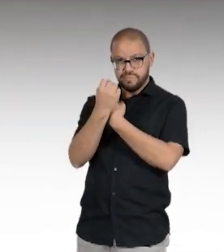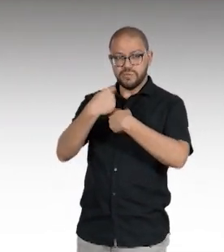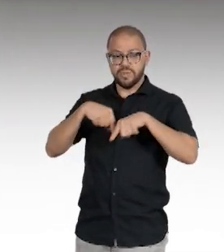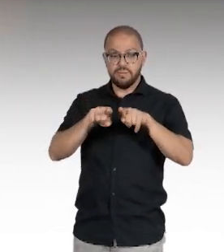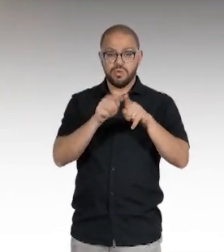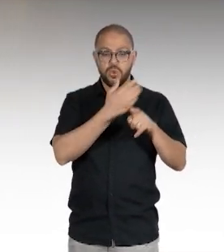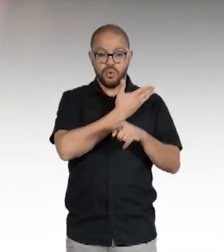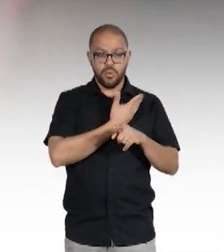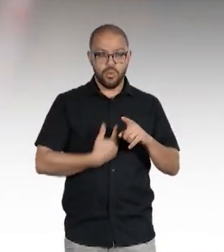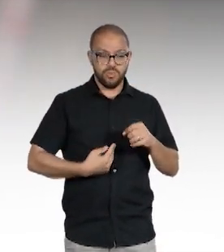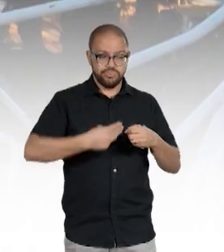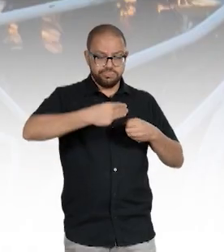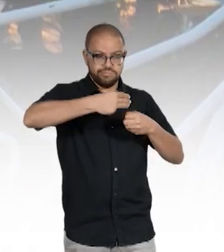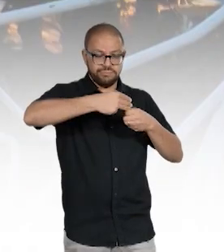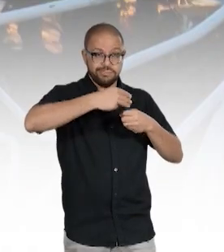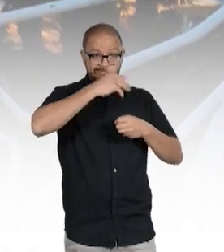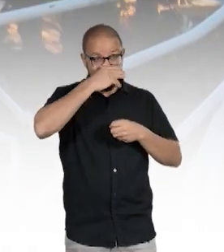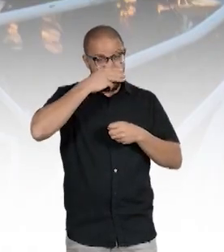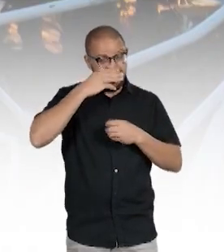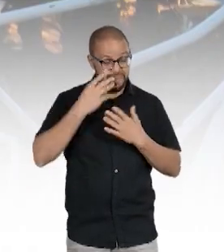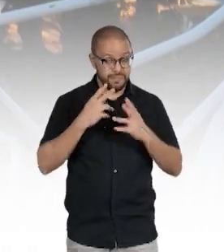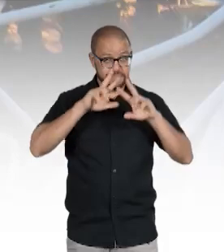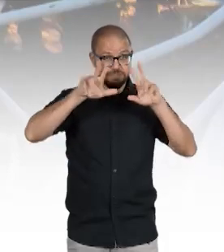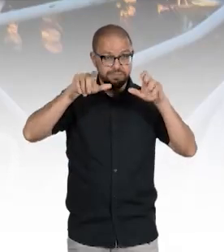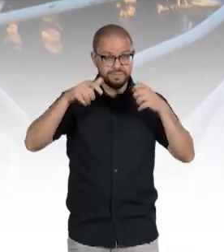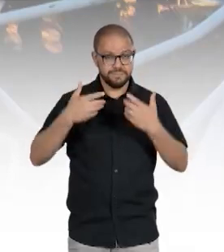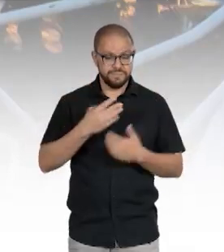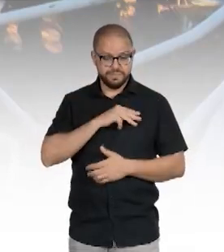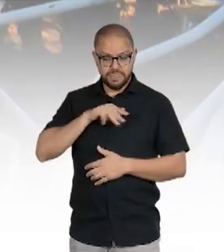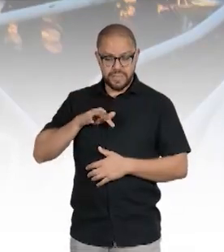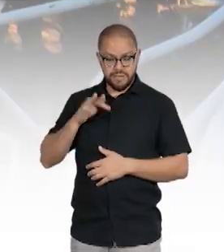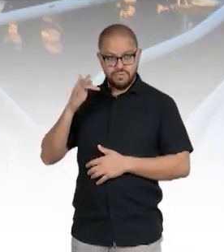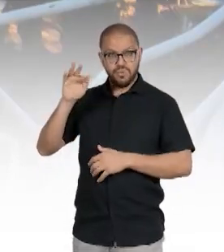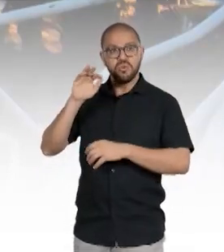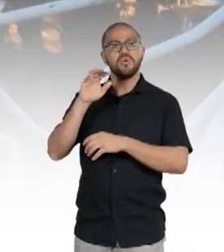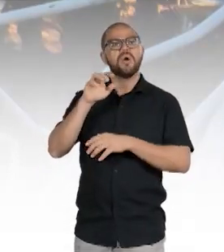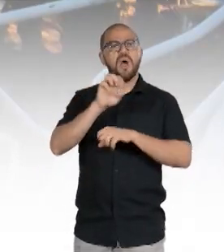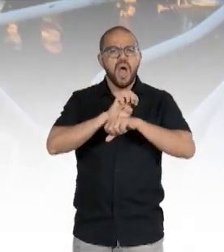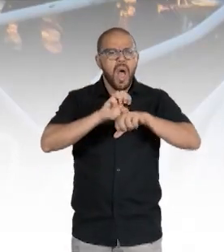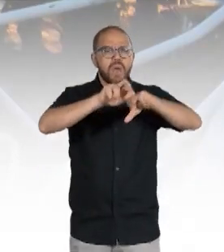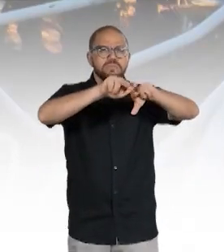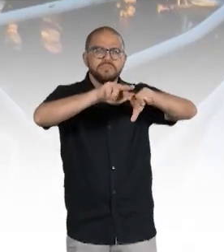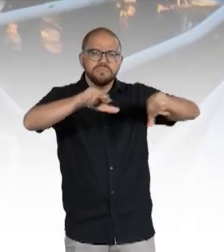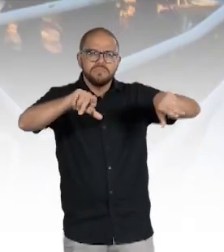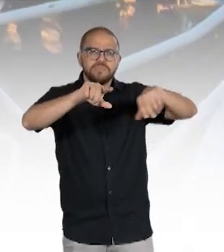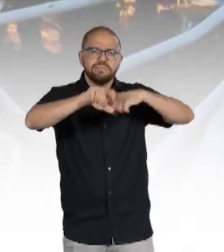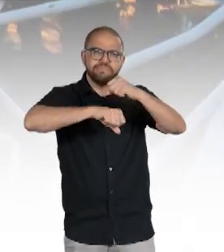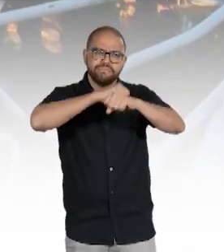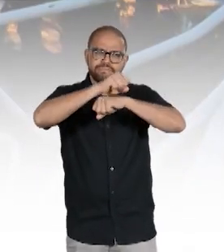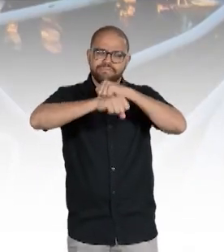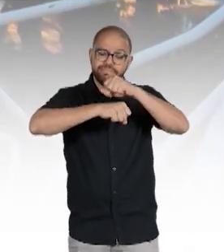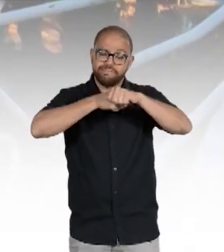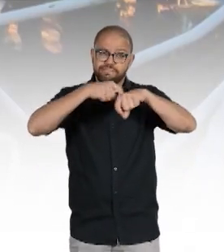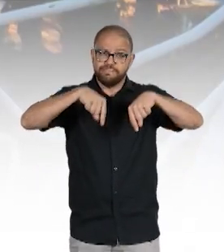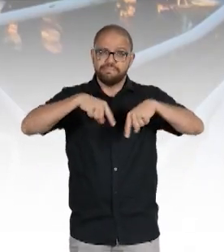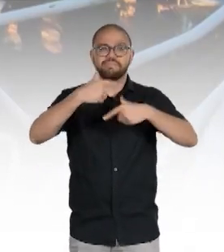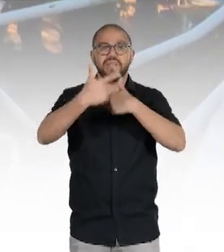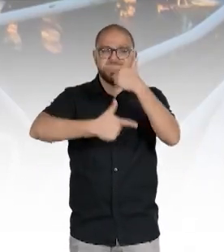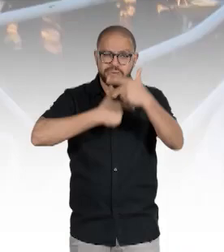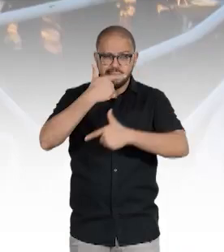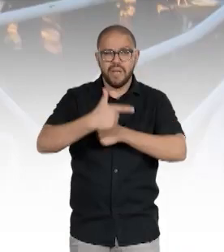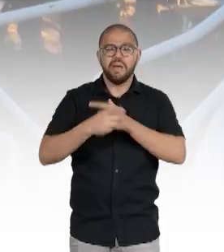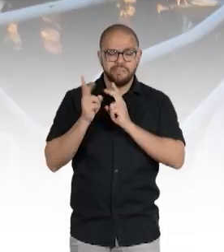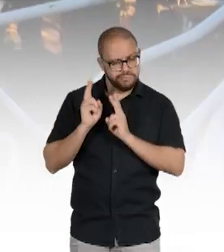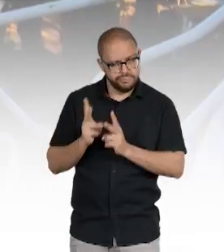e o poder público municipal. Os temas de atuação do MPF no estado foram bem diversificados neste ano. E o trabalho por